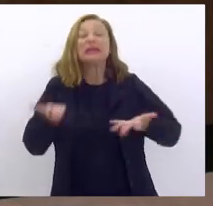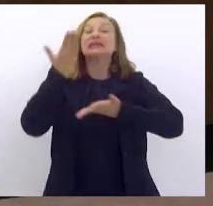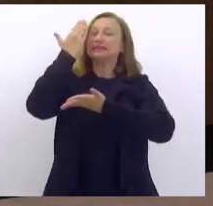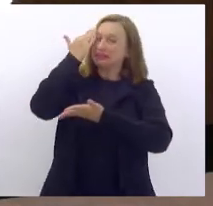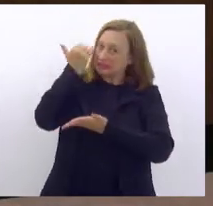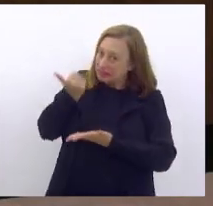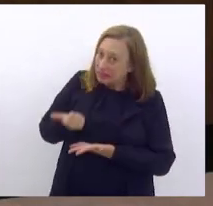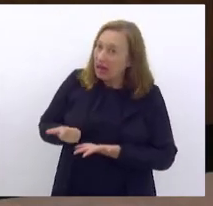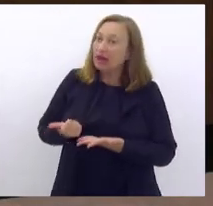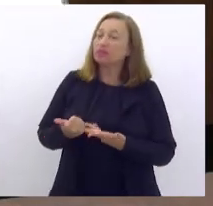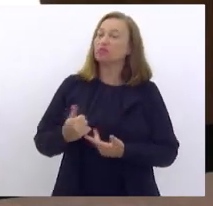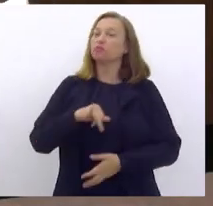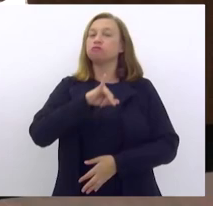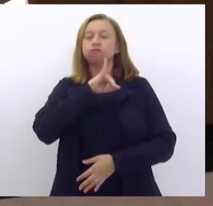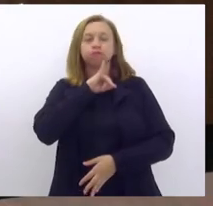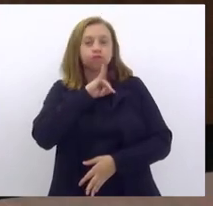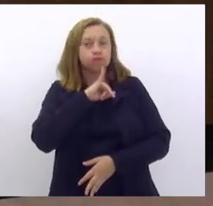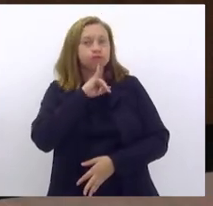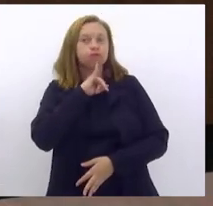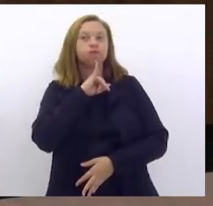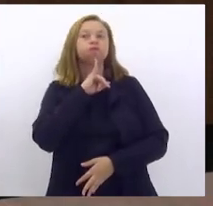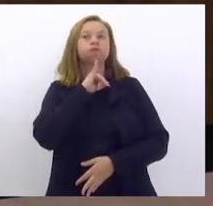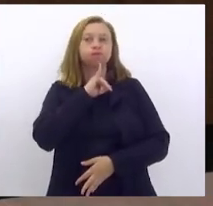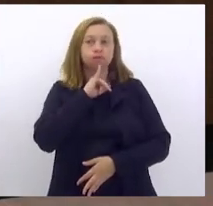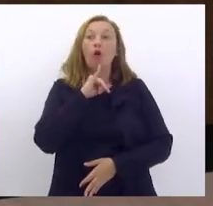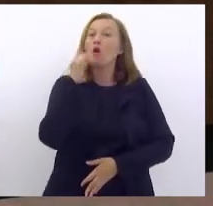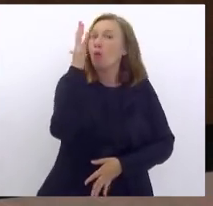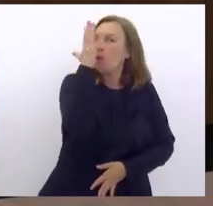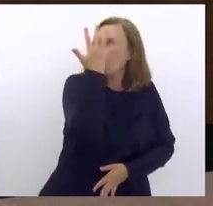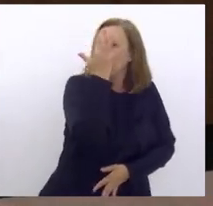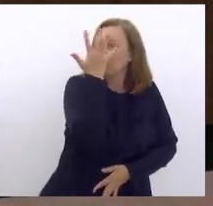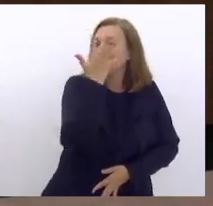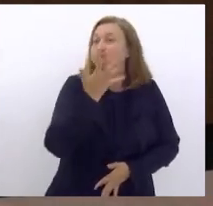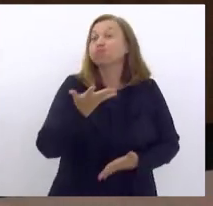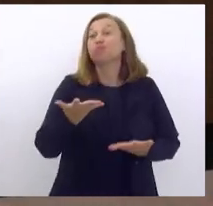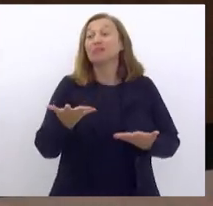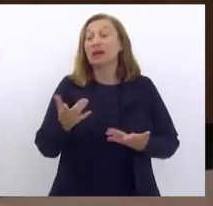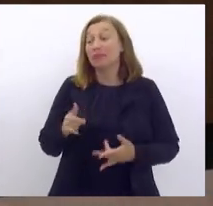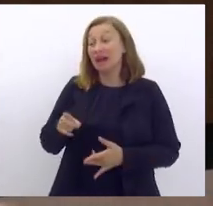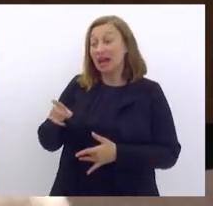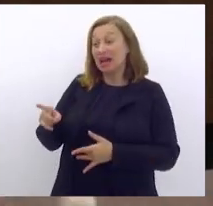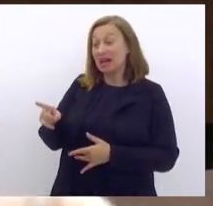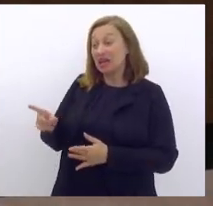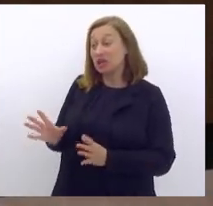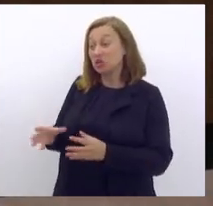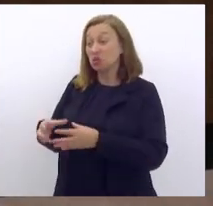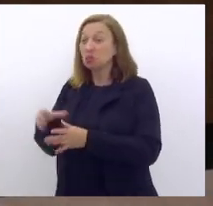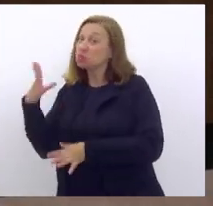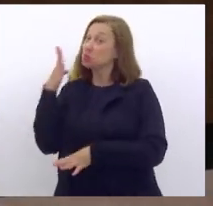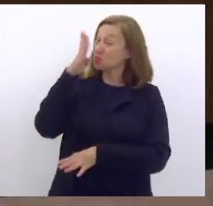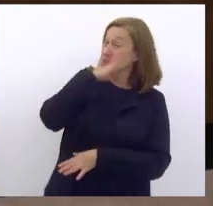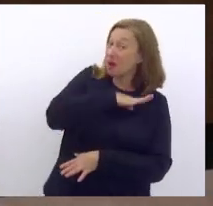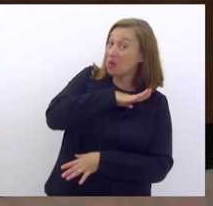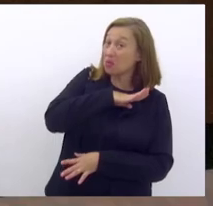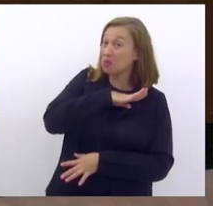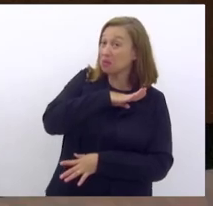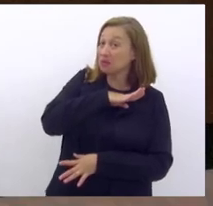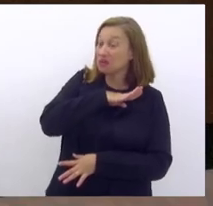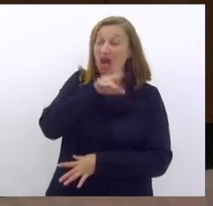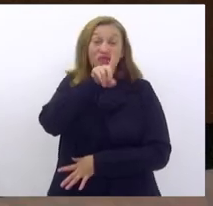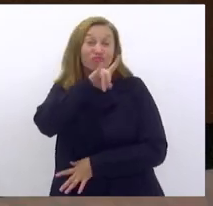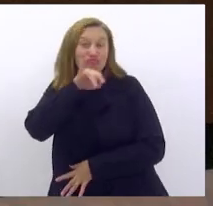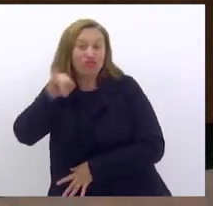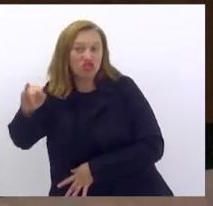que, infelizmente, o carnaval, para aqueles malfeitores, é uma